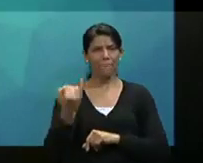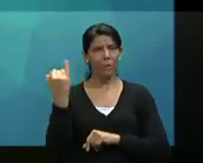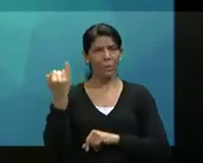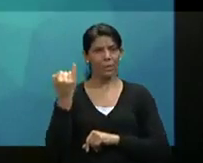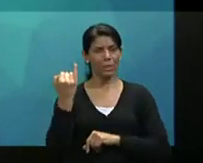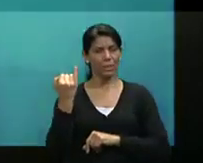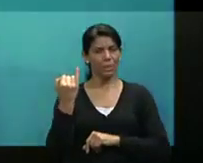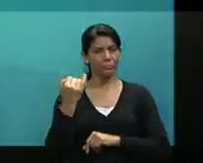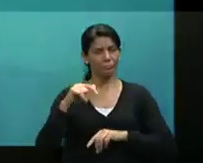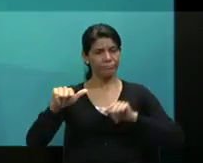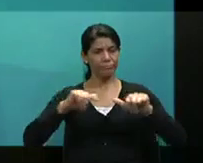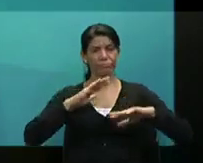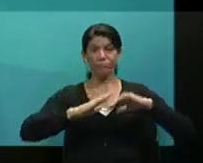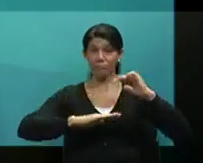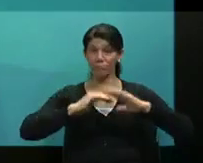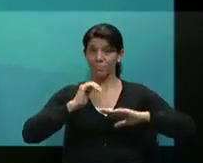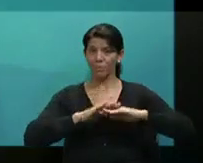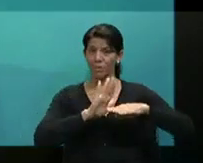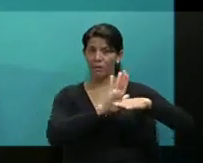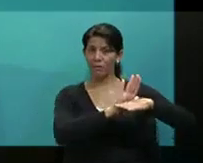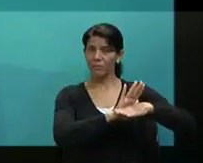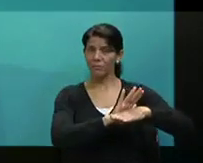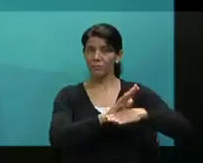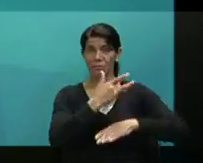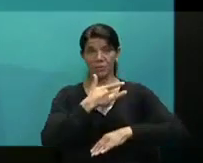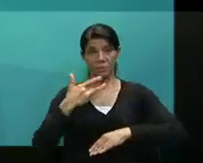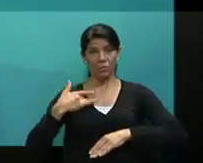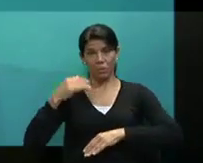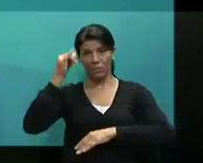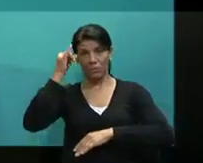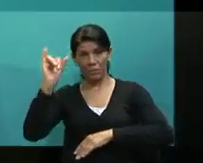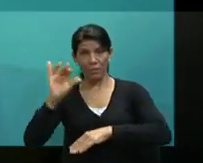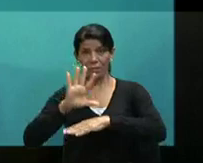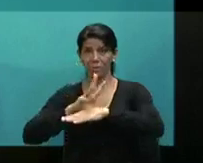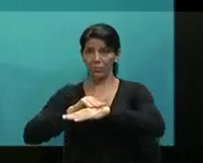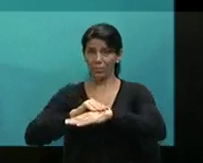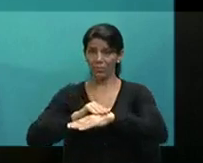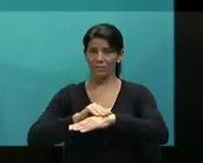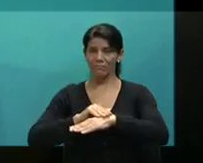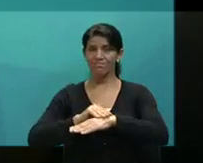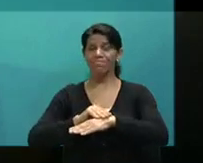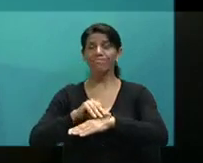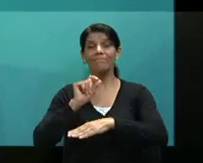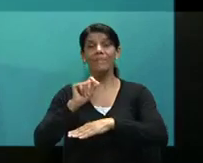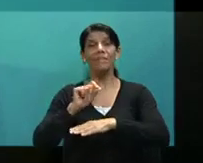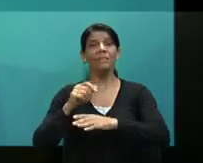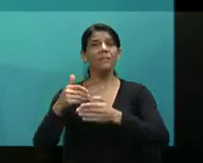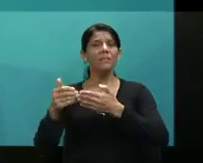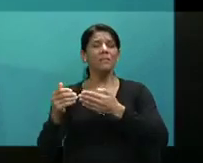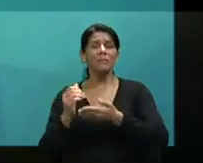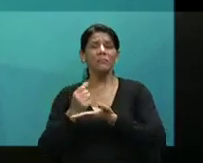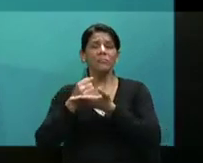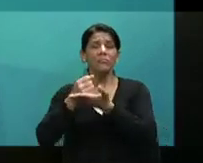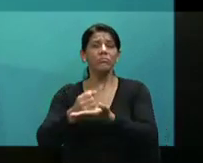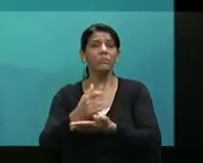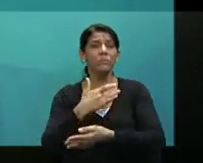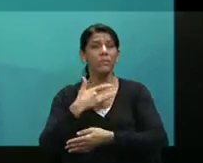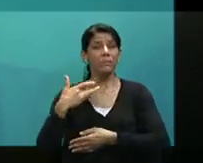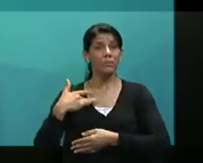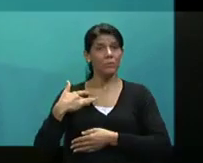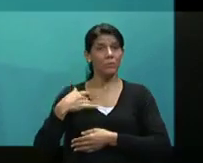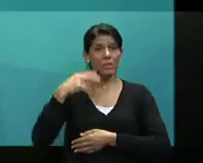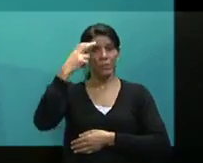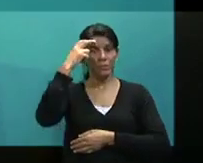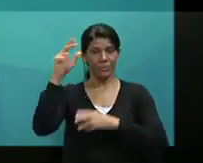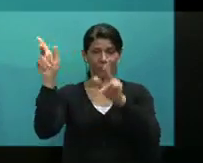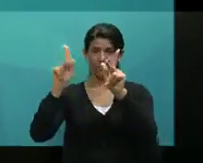atuação do profissional, seja na assistência à saúde e na prevenção de doenças e agravos, seja na promoção da saúde e da cultura